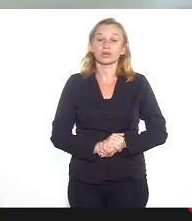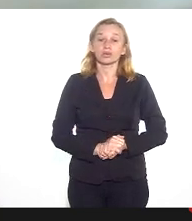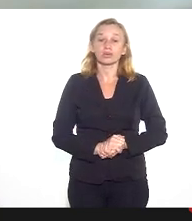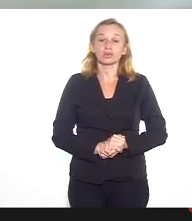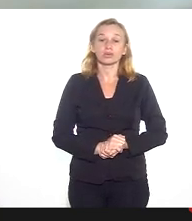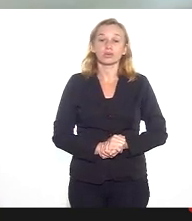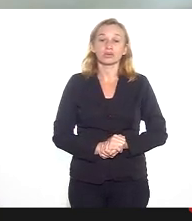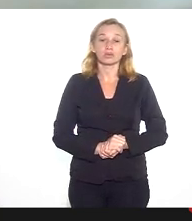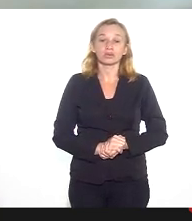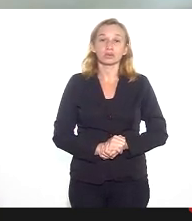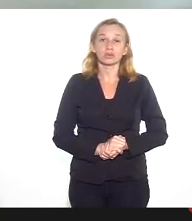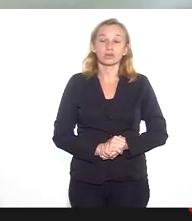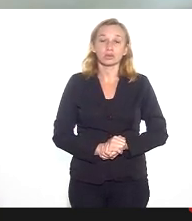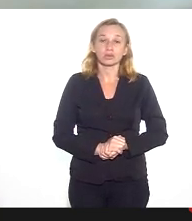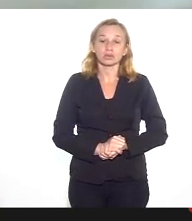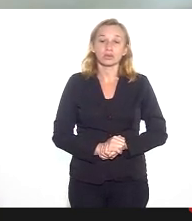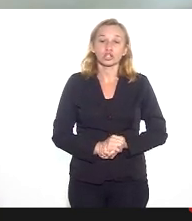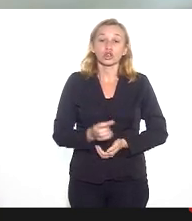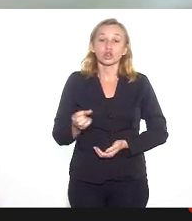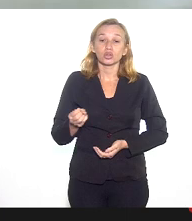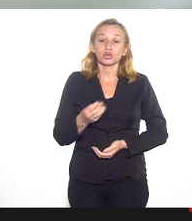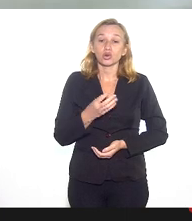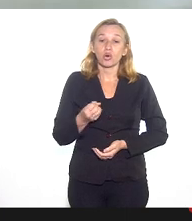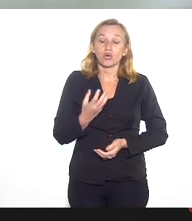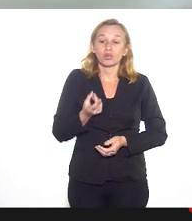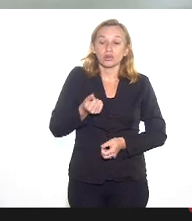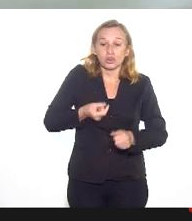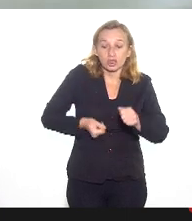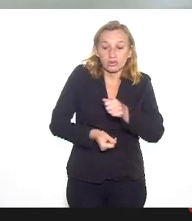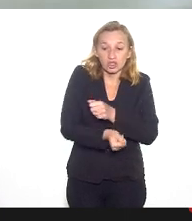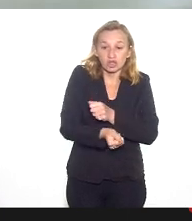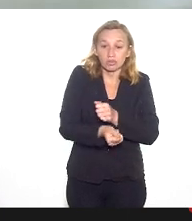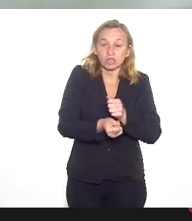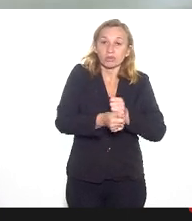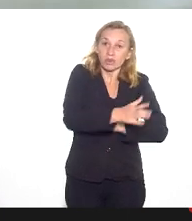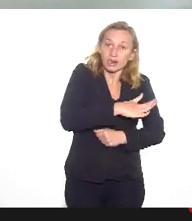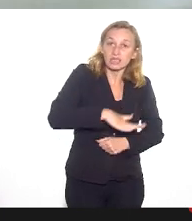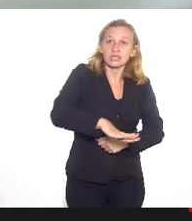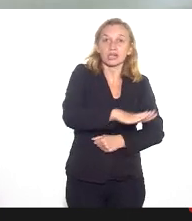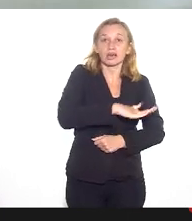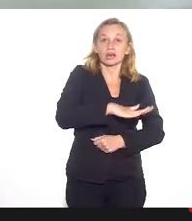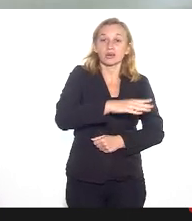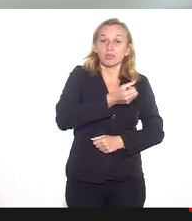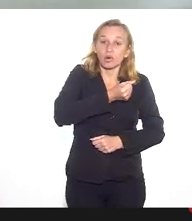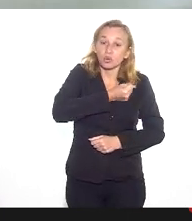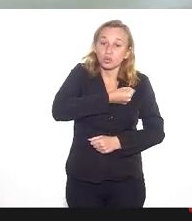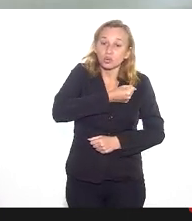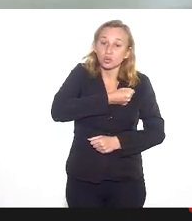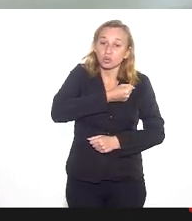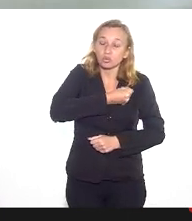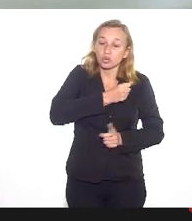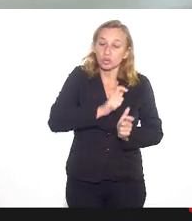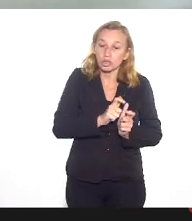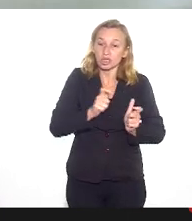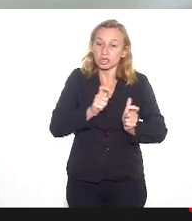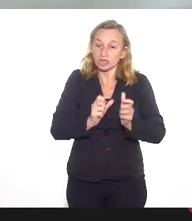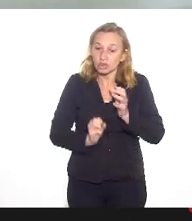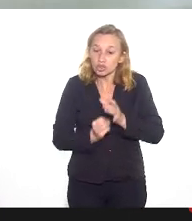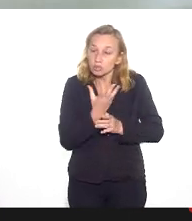prever novos investimentos para esse campo para aumentar a